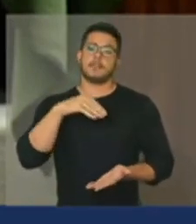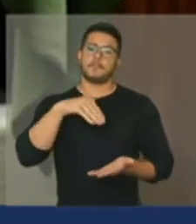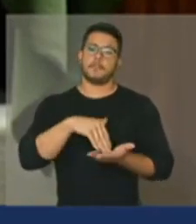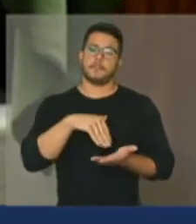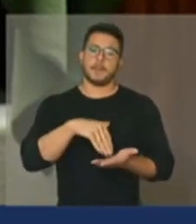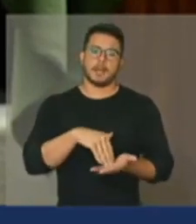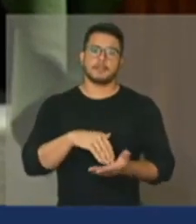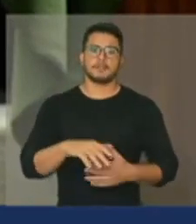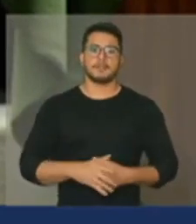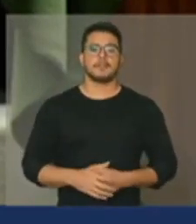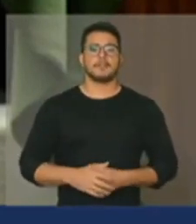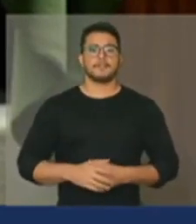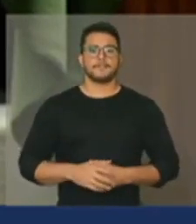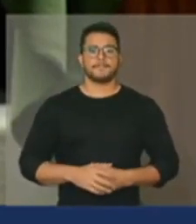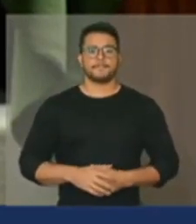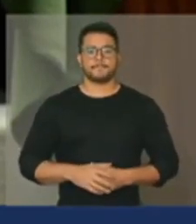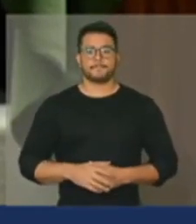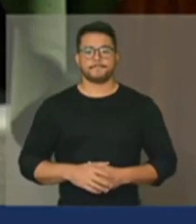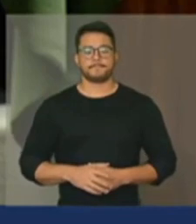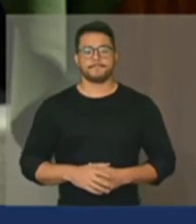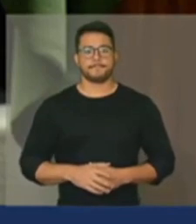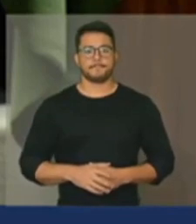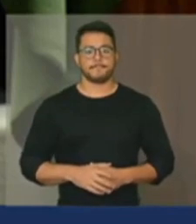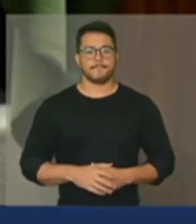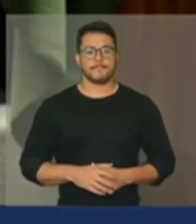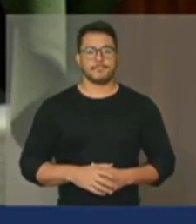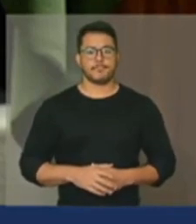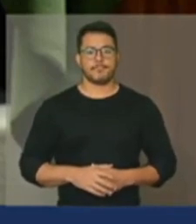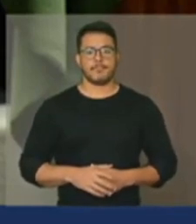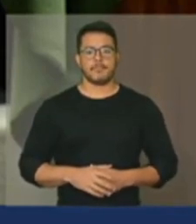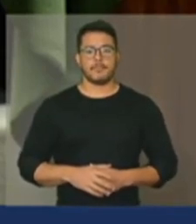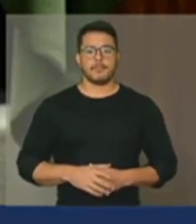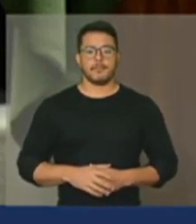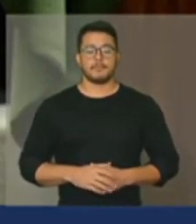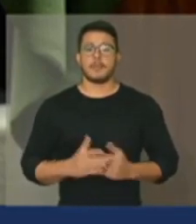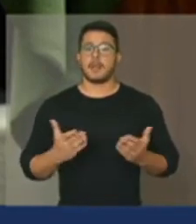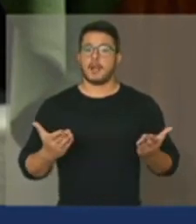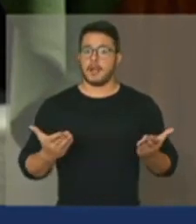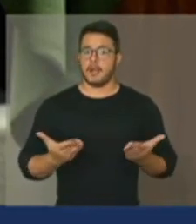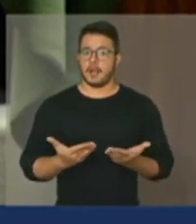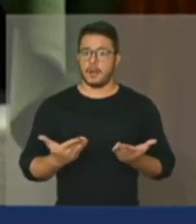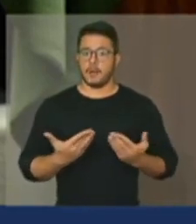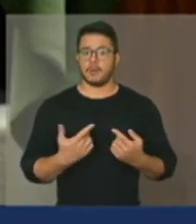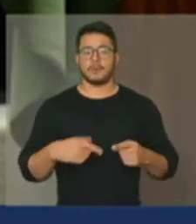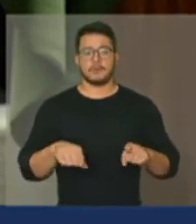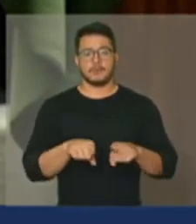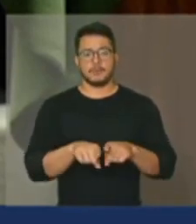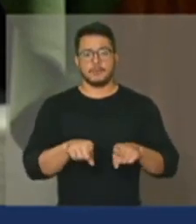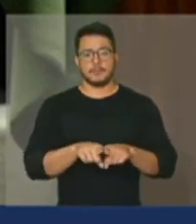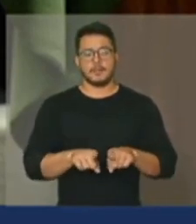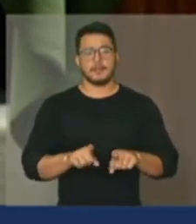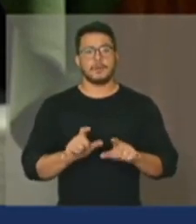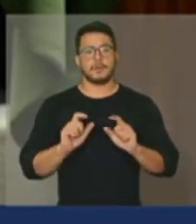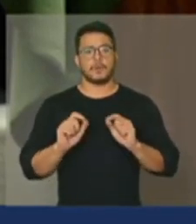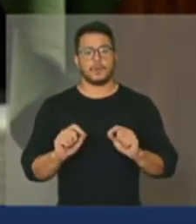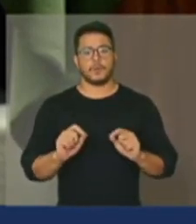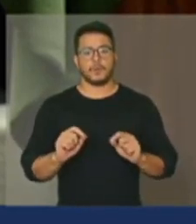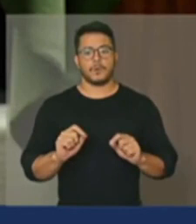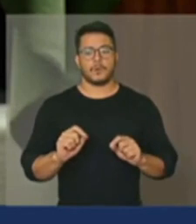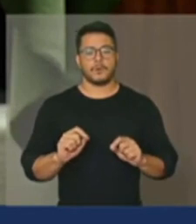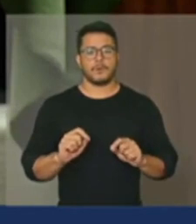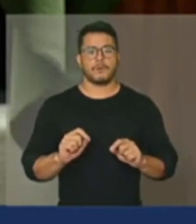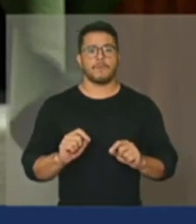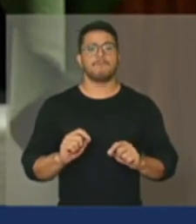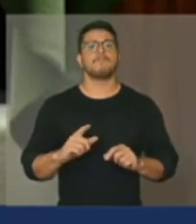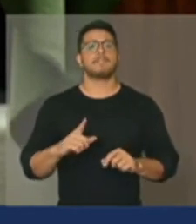os 25%. E agora ele colocou também o seu lado bolsonarista